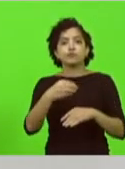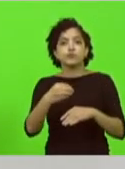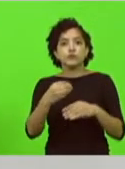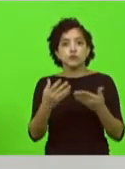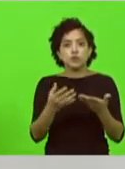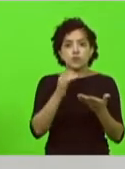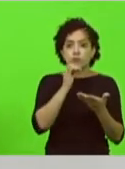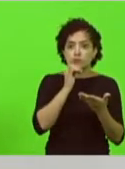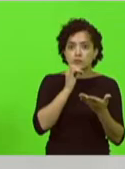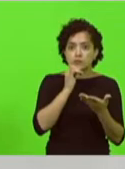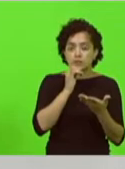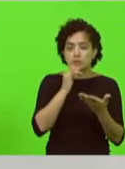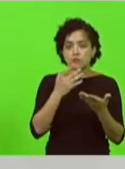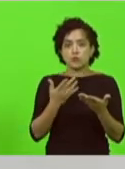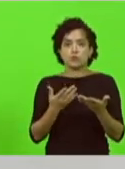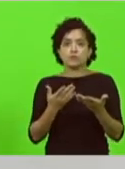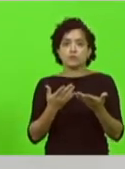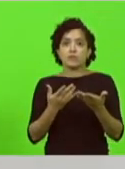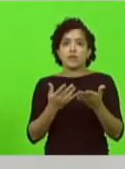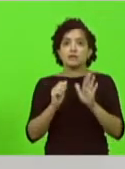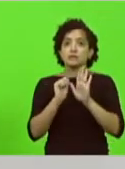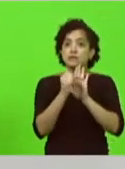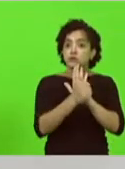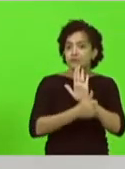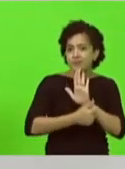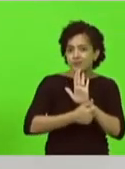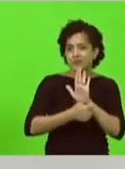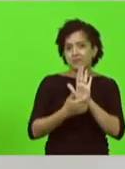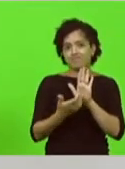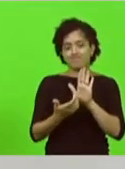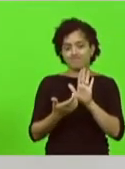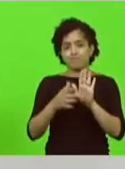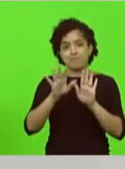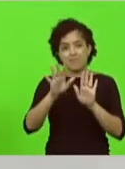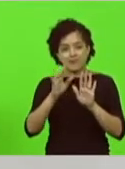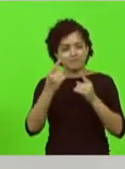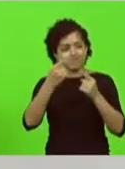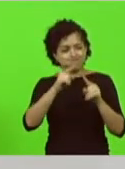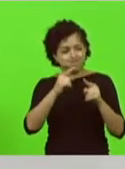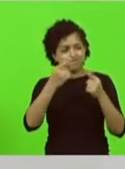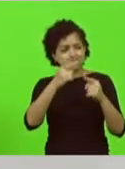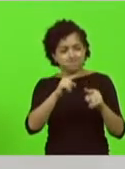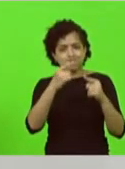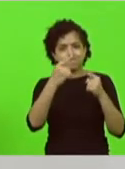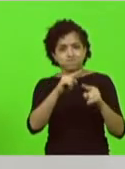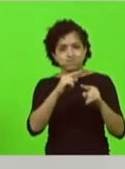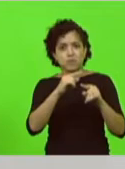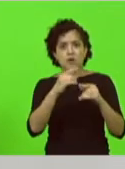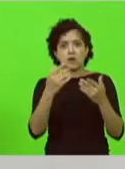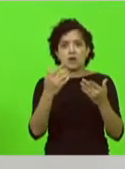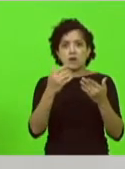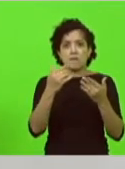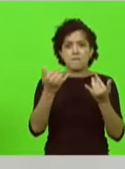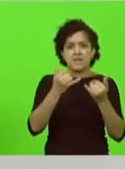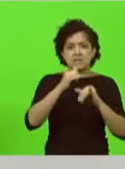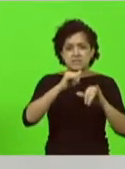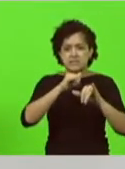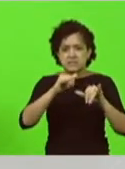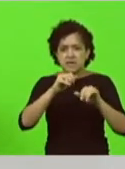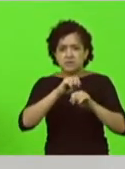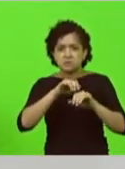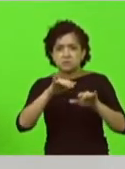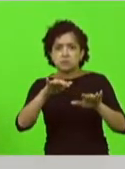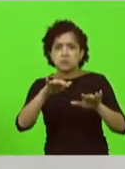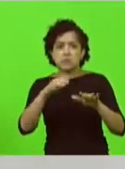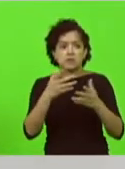uma síndrome de Down, são atacados com mensagens desejando, inclusive, a morte da criança.